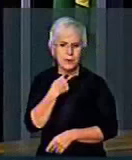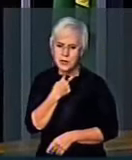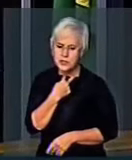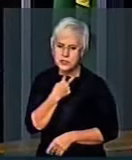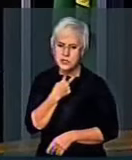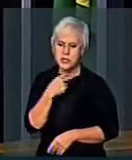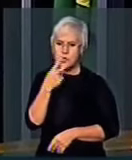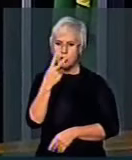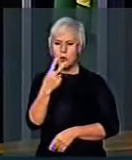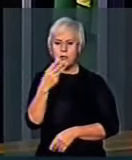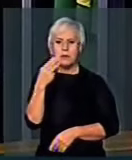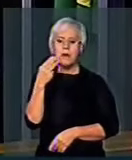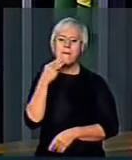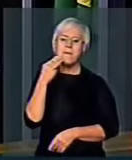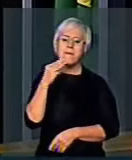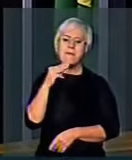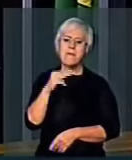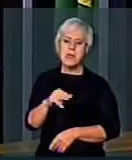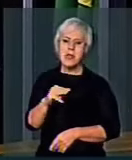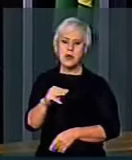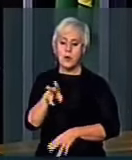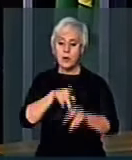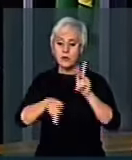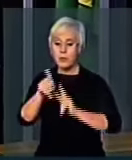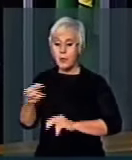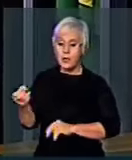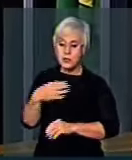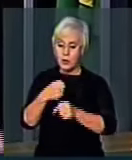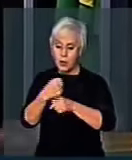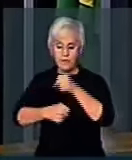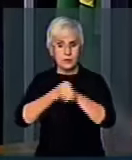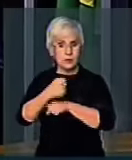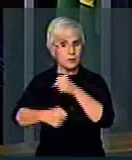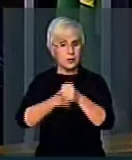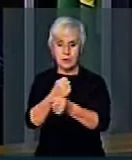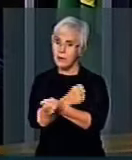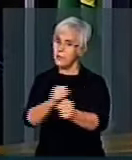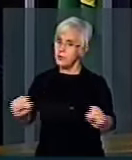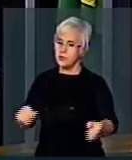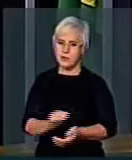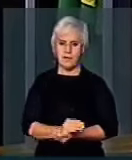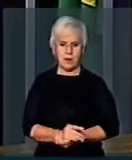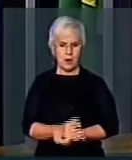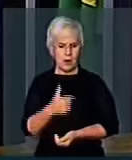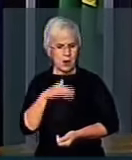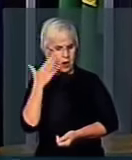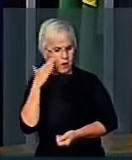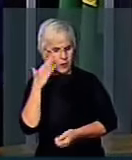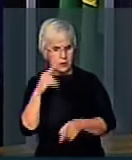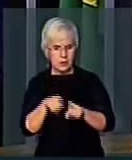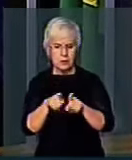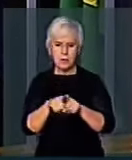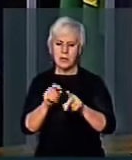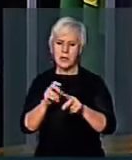aproximadamente 2 milhões e novos de habitantes a cada ano que passa. Entendo eu que até a questão da falta d'água